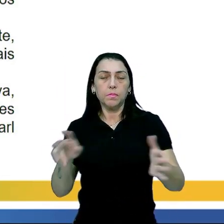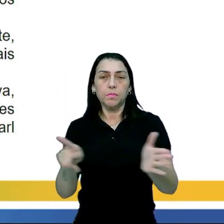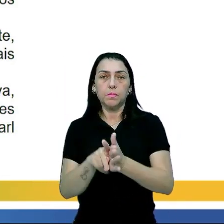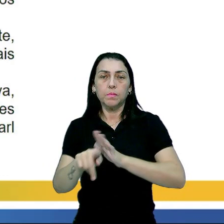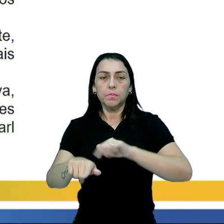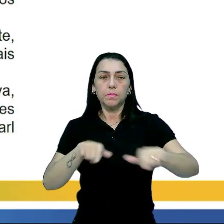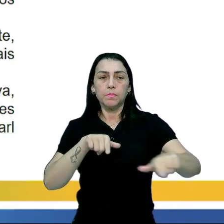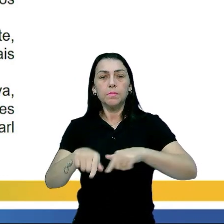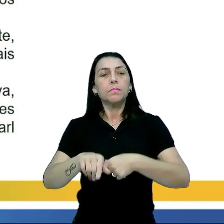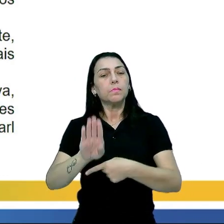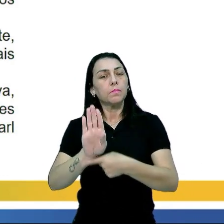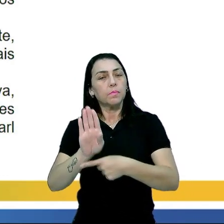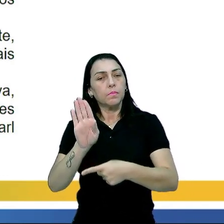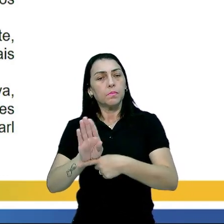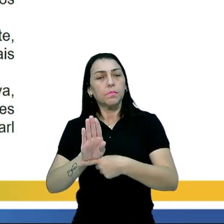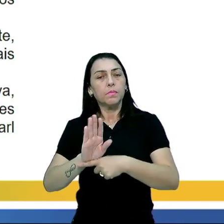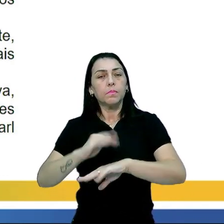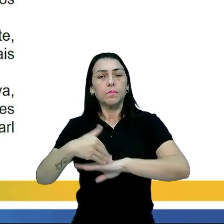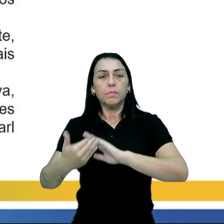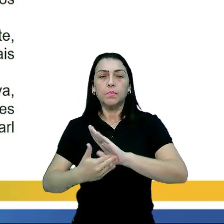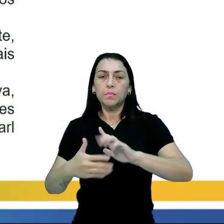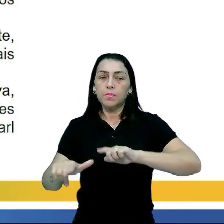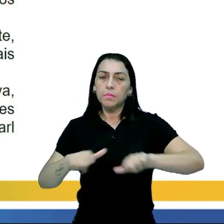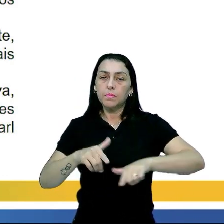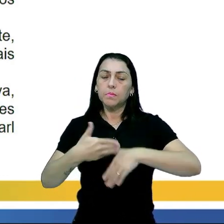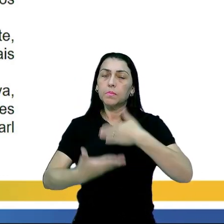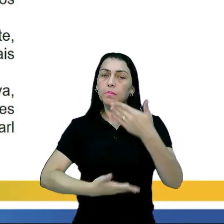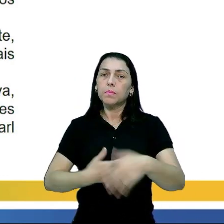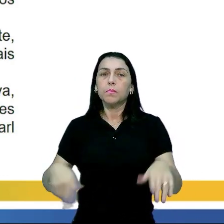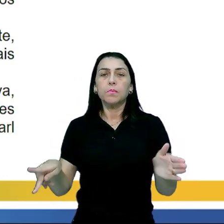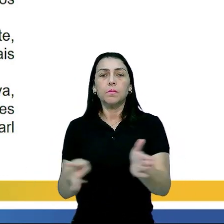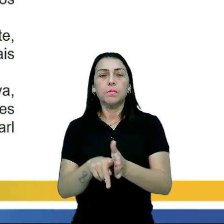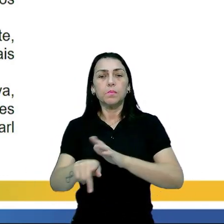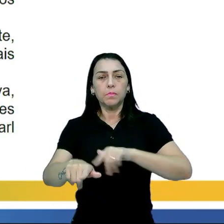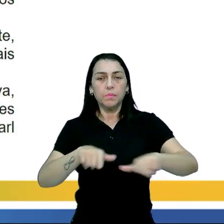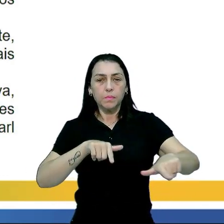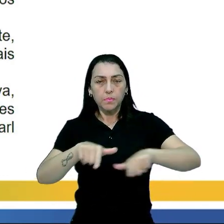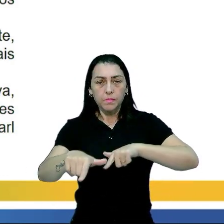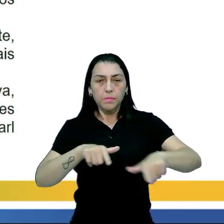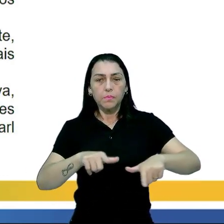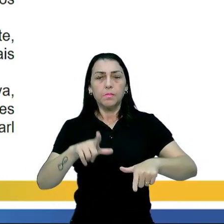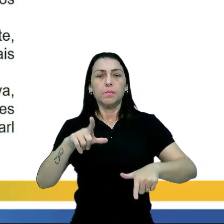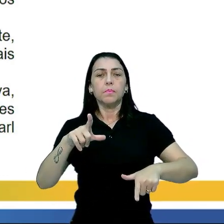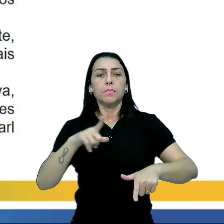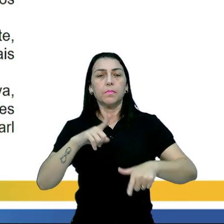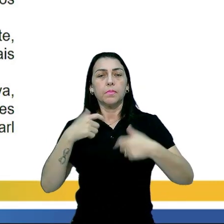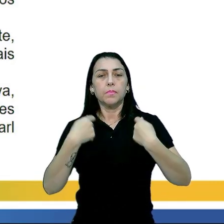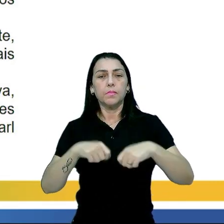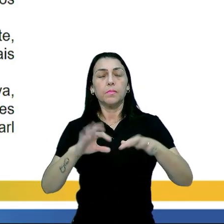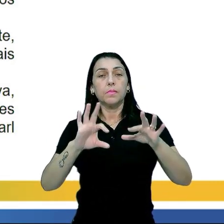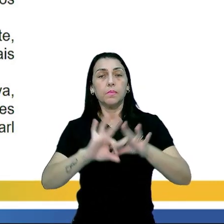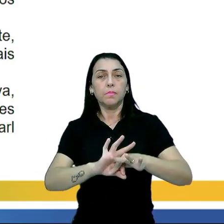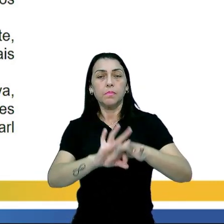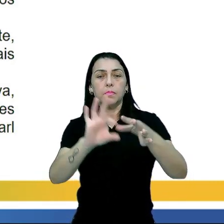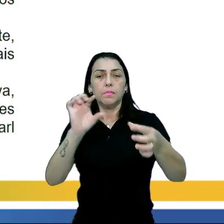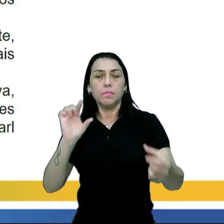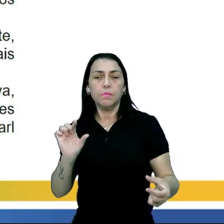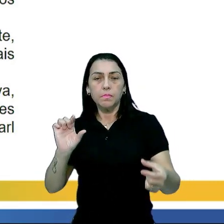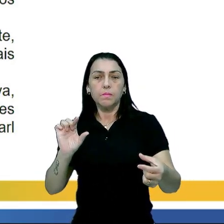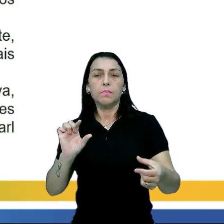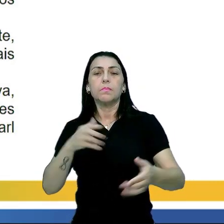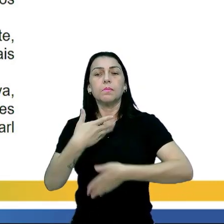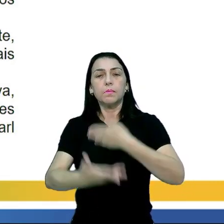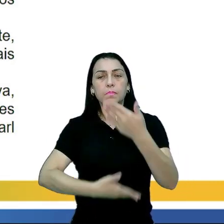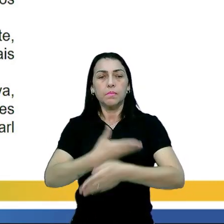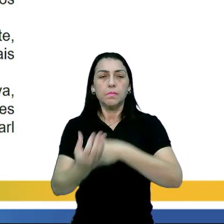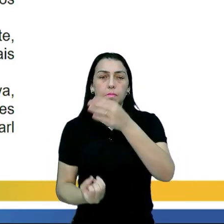ao trabalho. Letra B. Toda atividade relacionada com o trabalho está